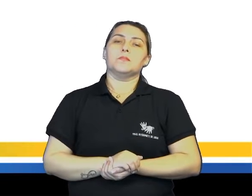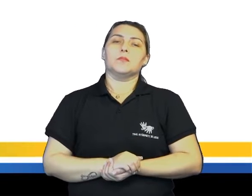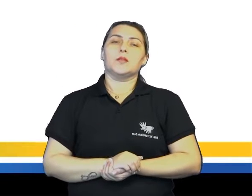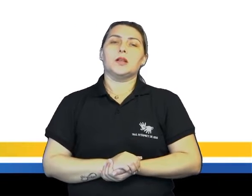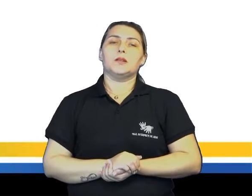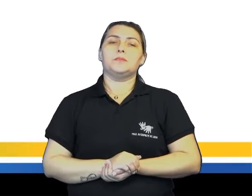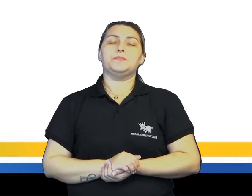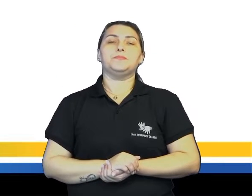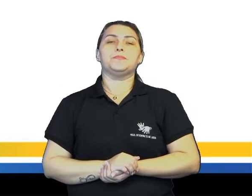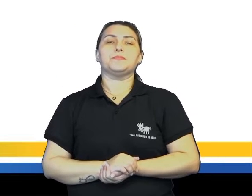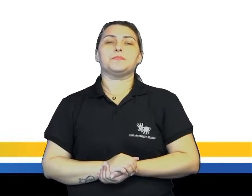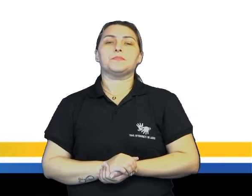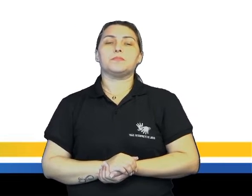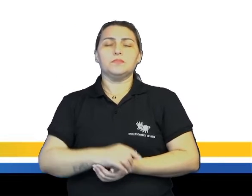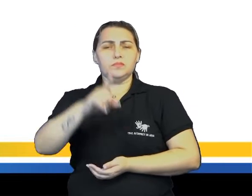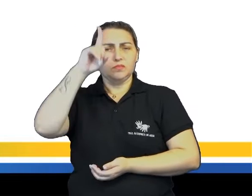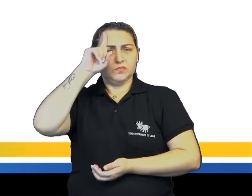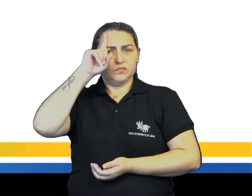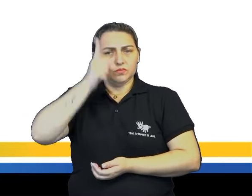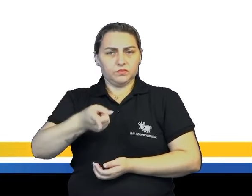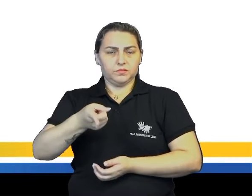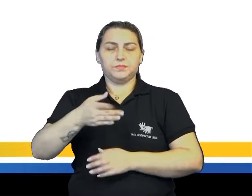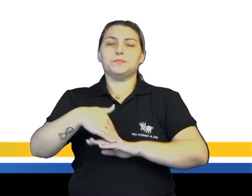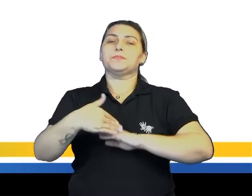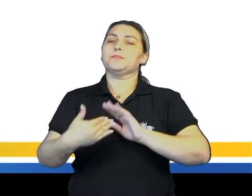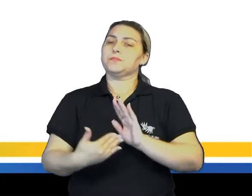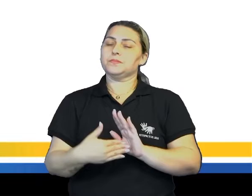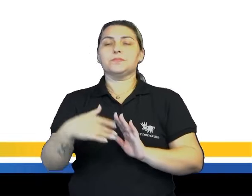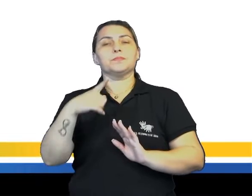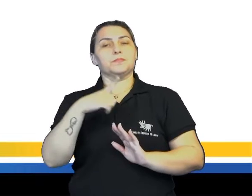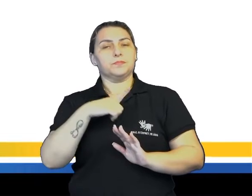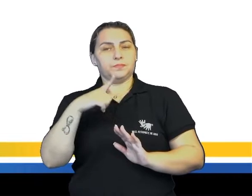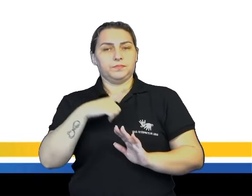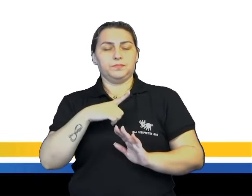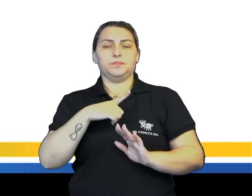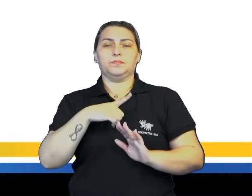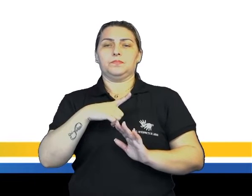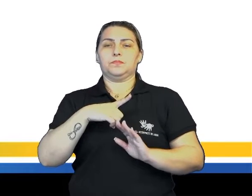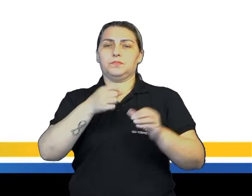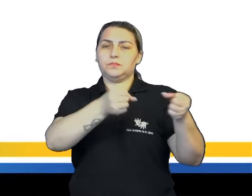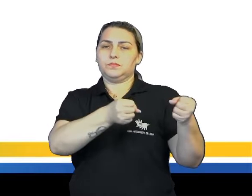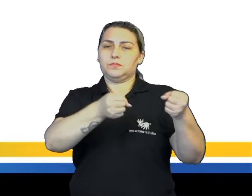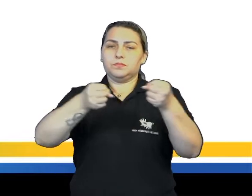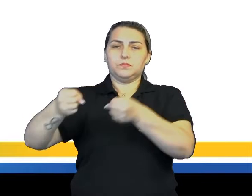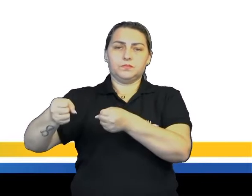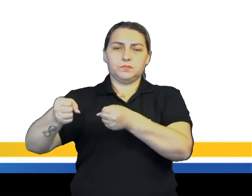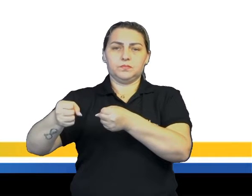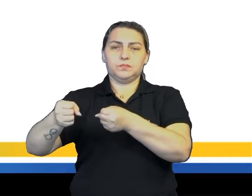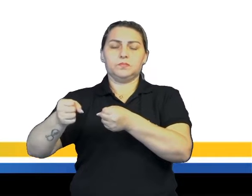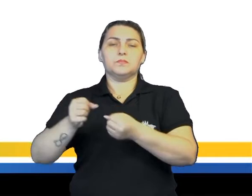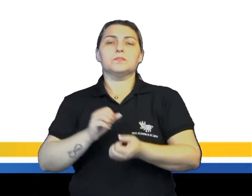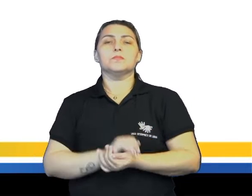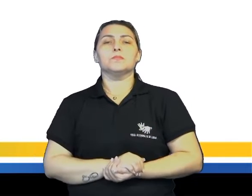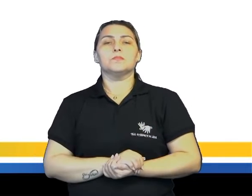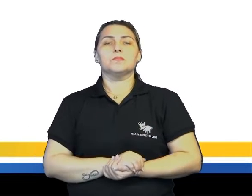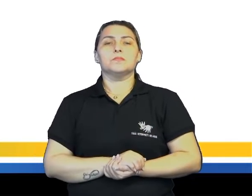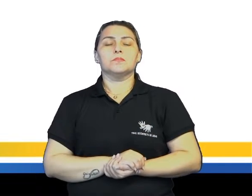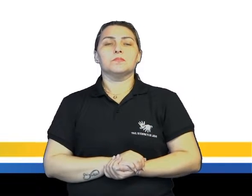ou fosse gerida por um tirano, todas elas possuíam autonomia. Então, aquilo que a gente considera